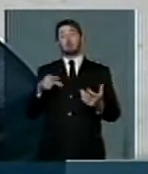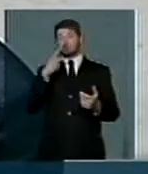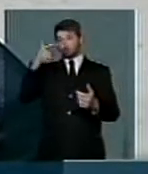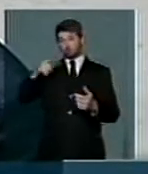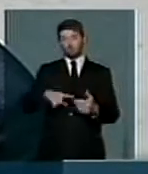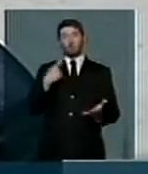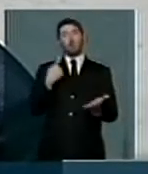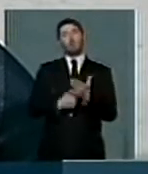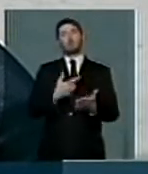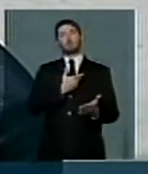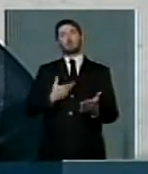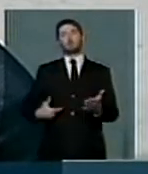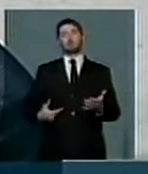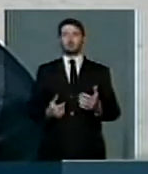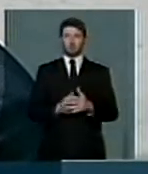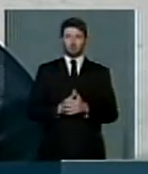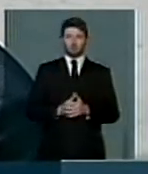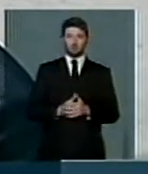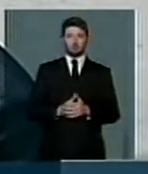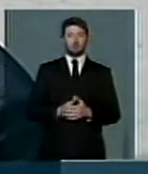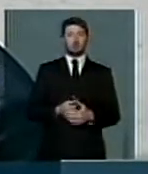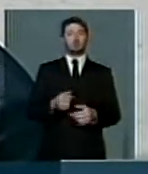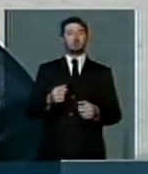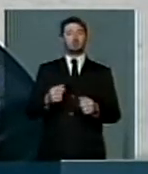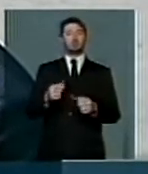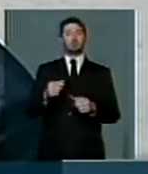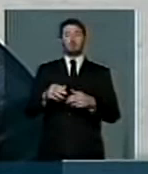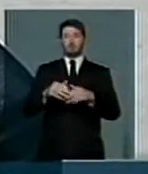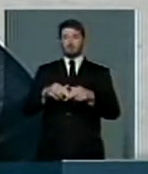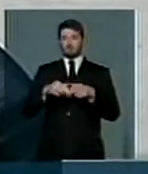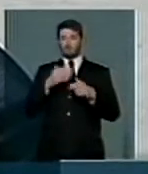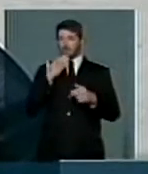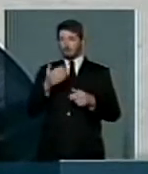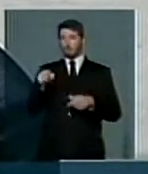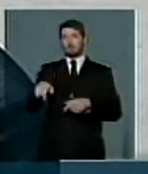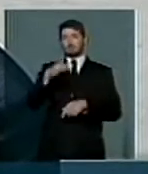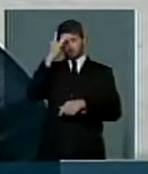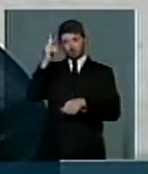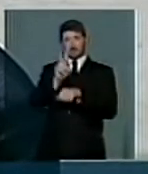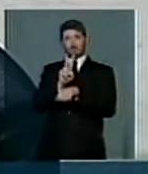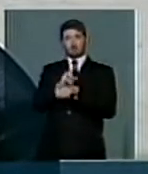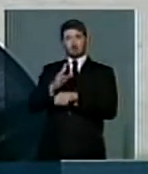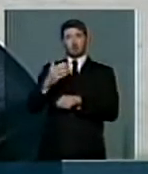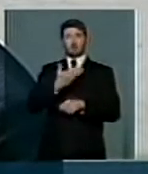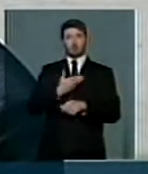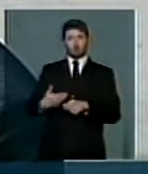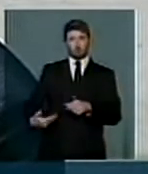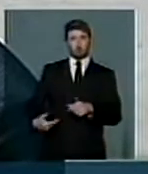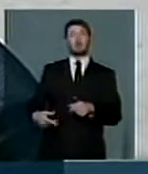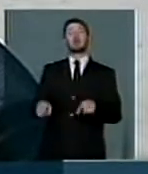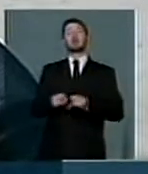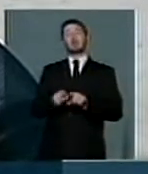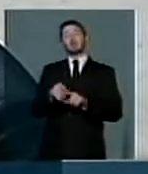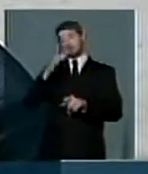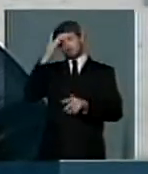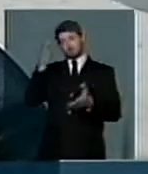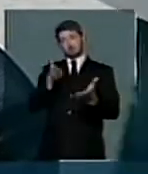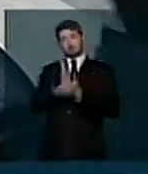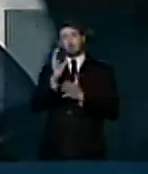esse compromisso público com a Defensoria Pública da União, seus servidores e também os